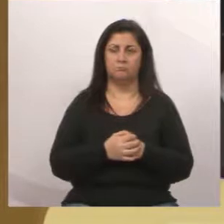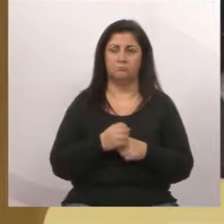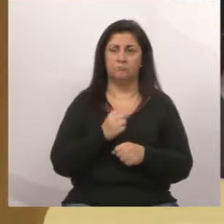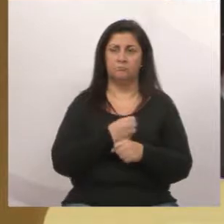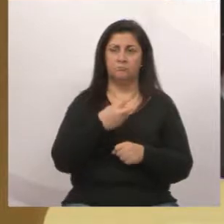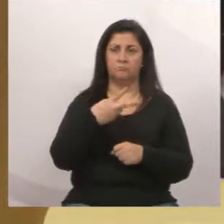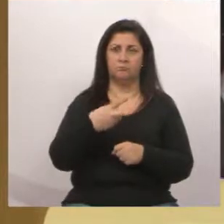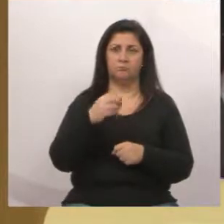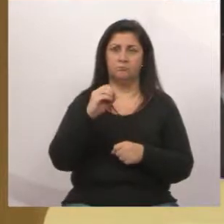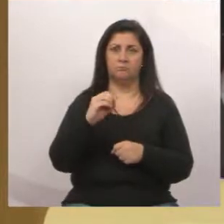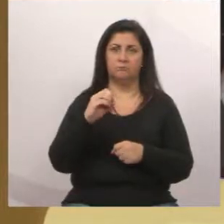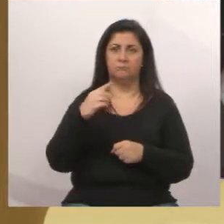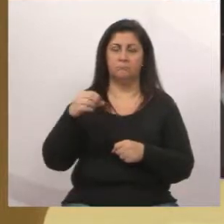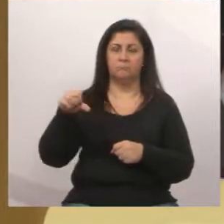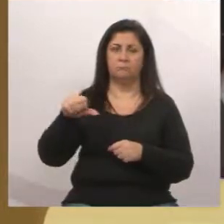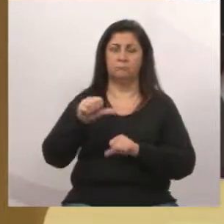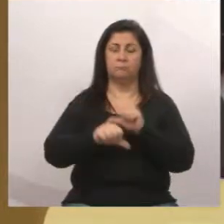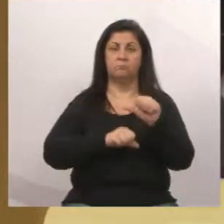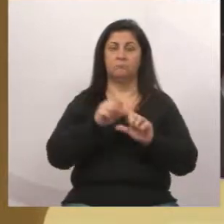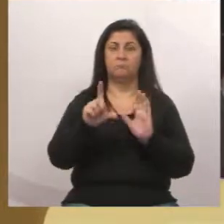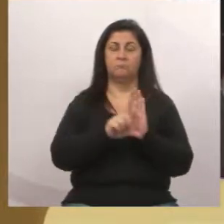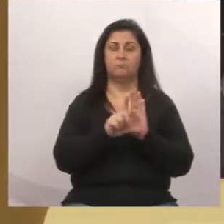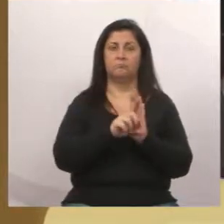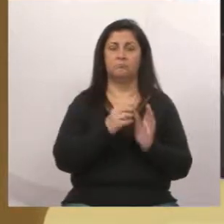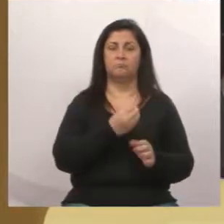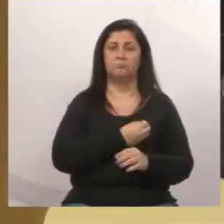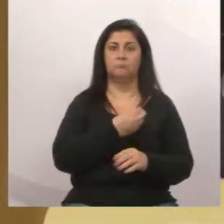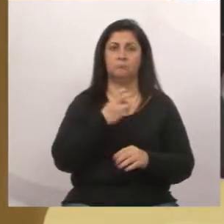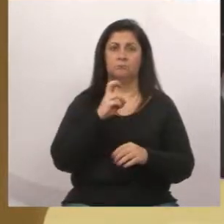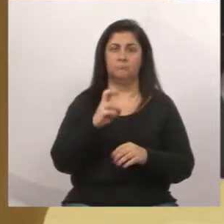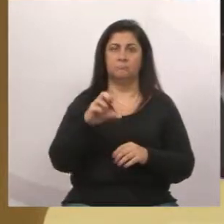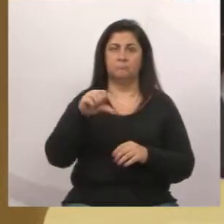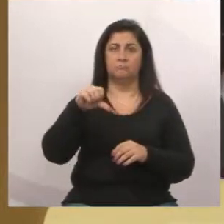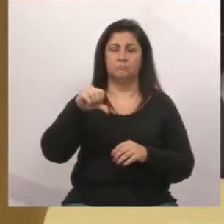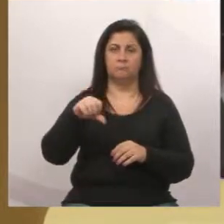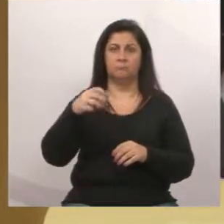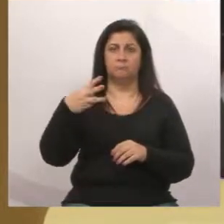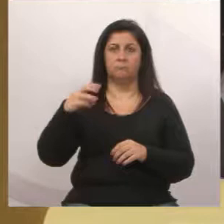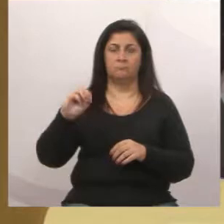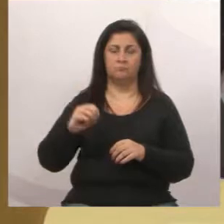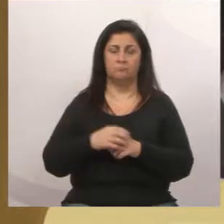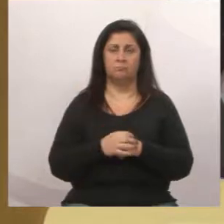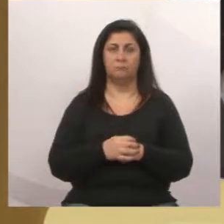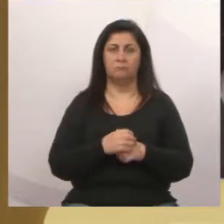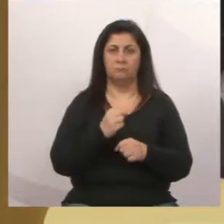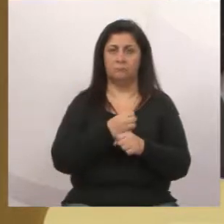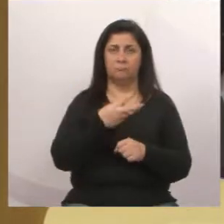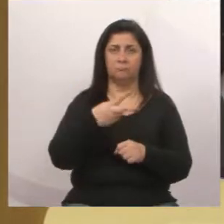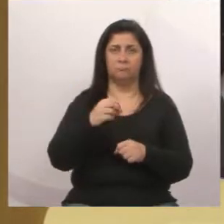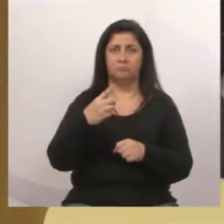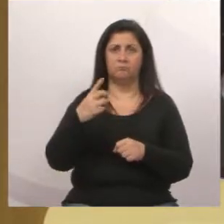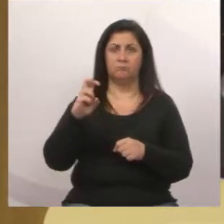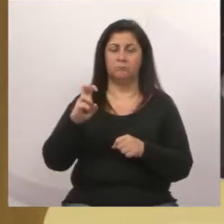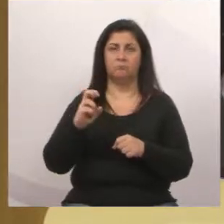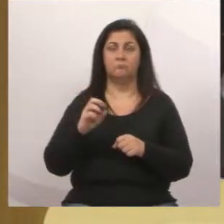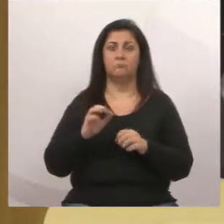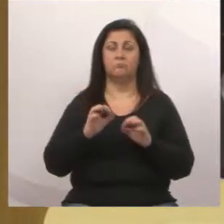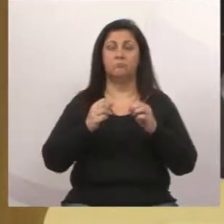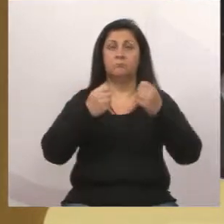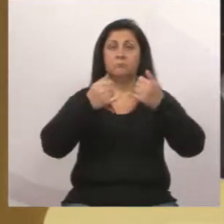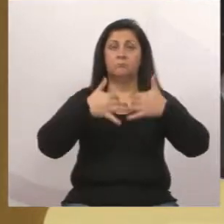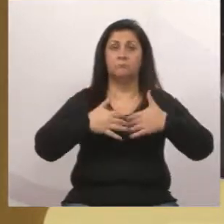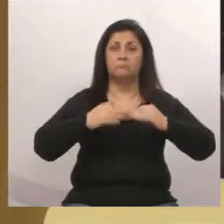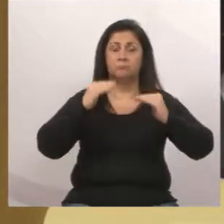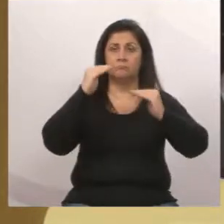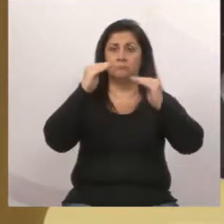72/2019, que altera a Lei 5.930, de 13 de abril de 2015, que dispõe sobre a estrutura